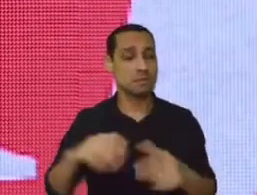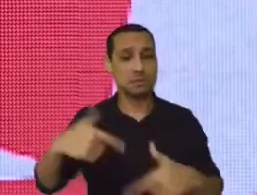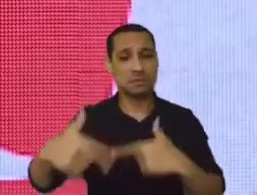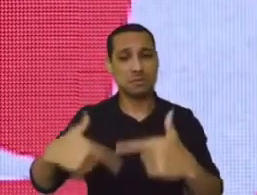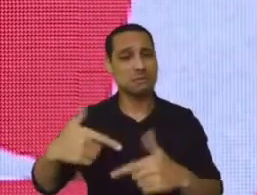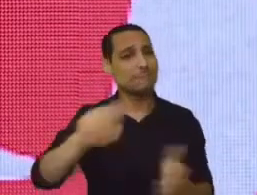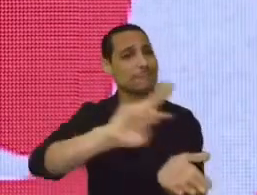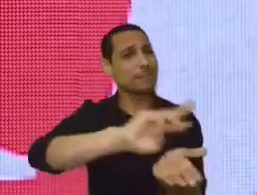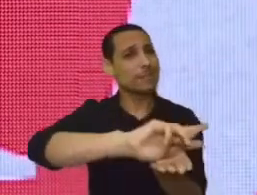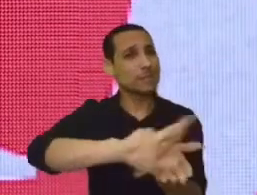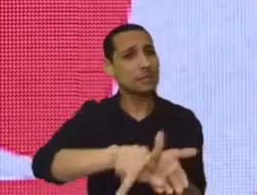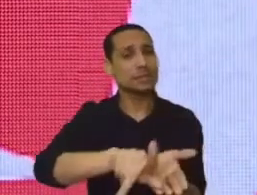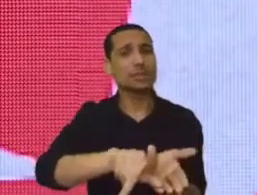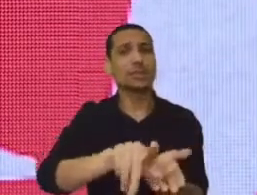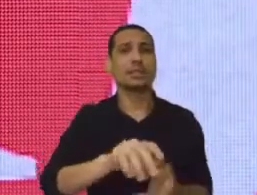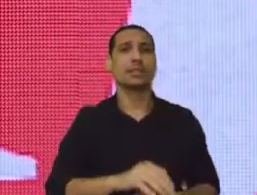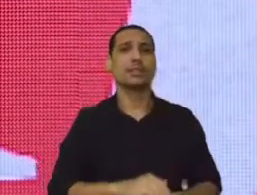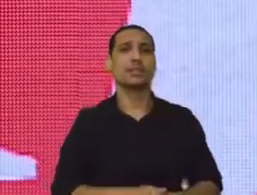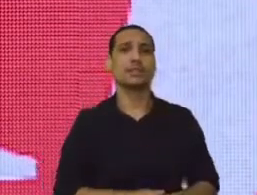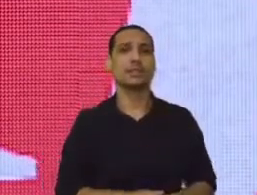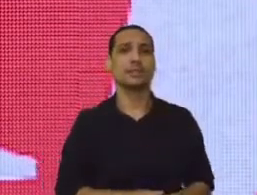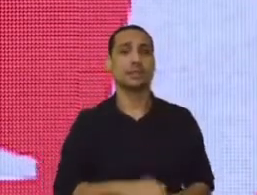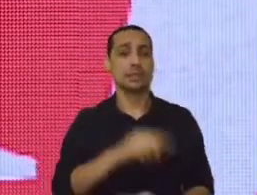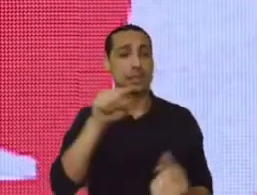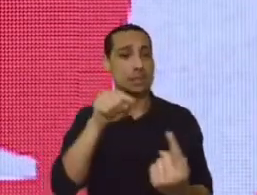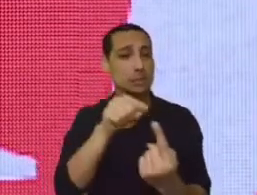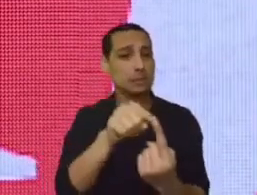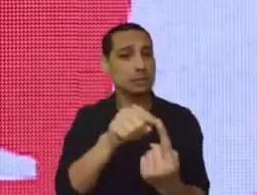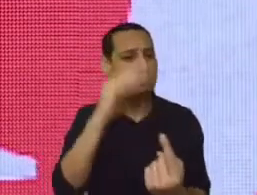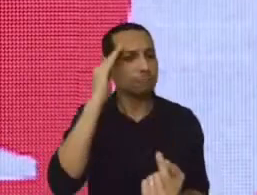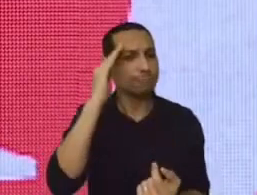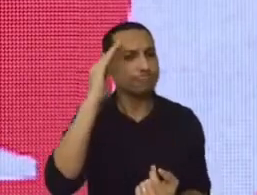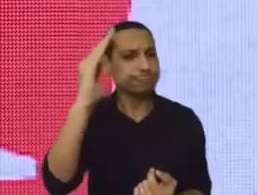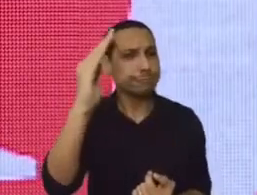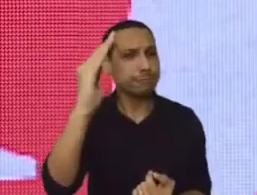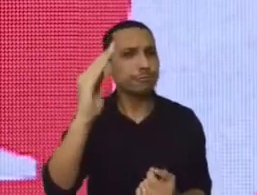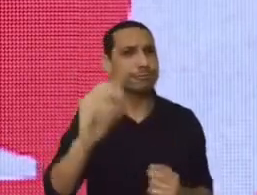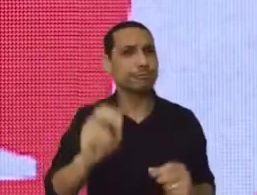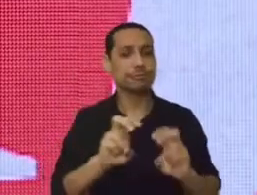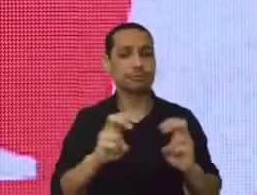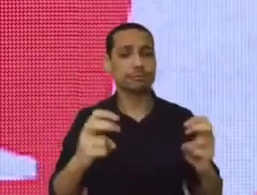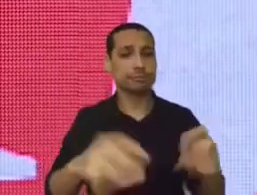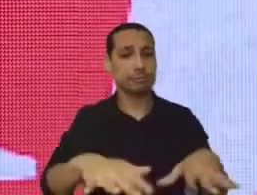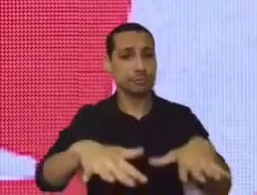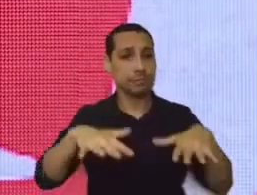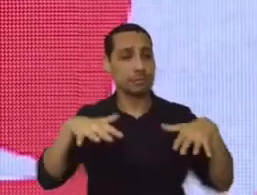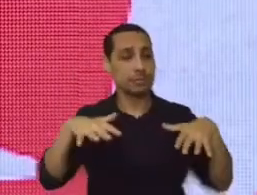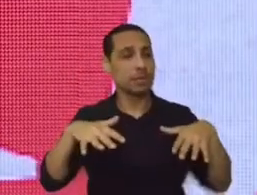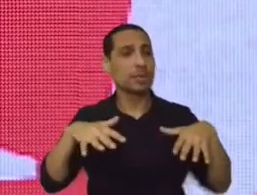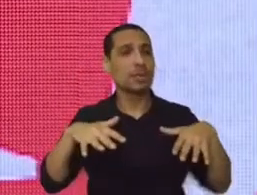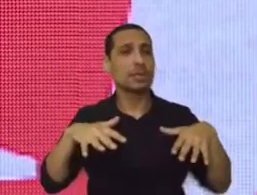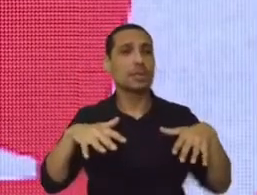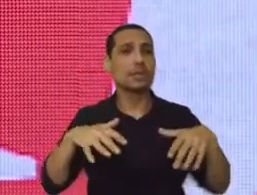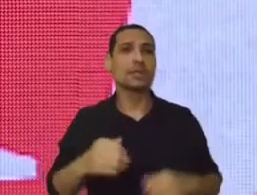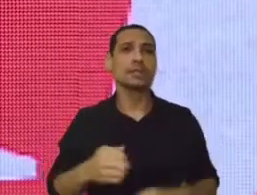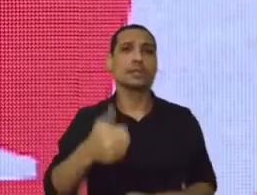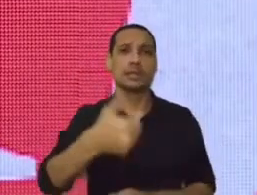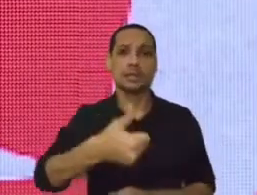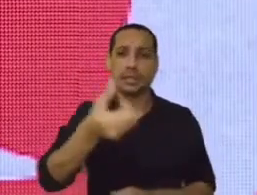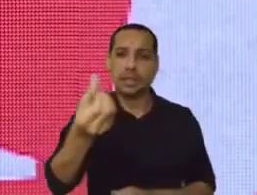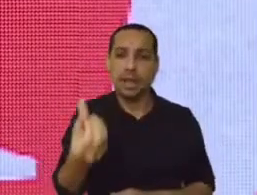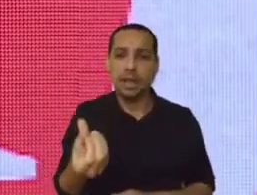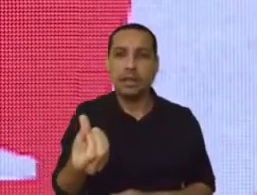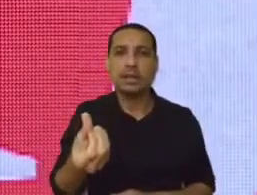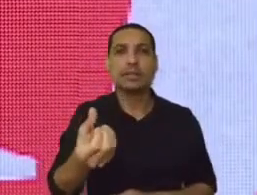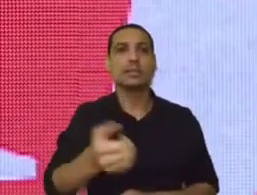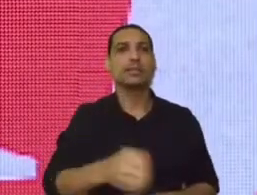da nossa plenária. No nosso 13º Concut, nós definimos que a nossa 16ª plenária, de que o